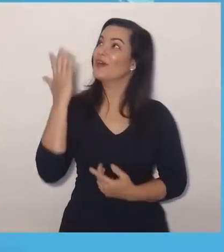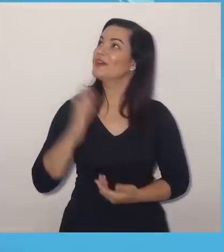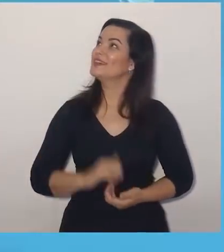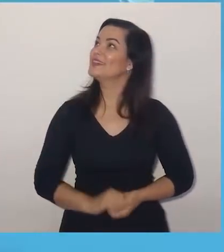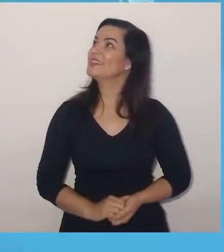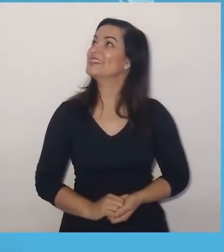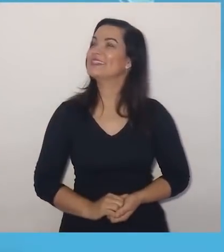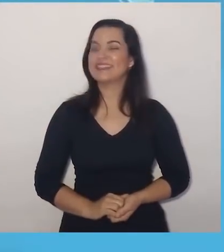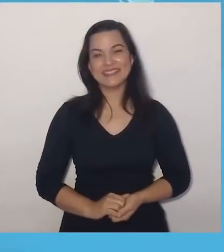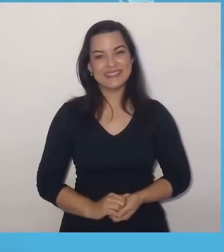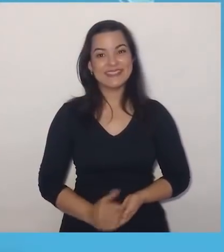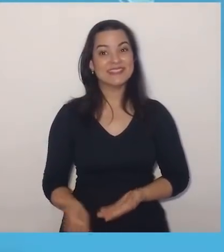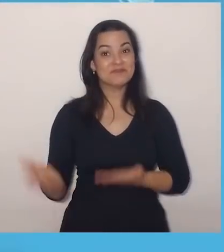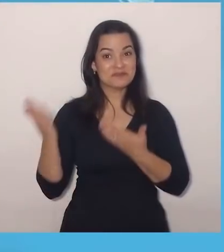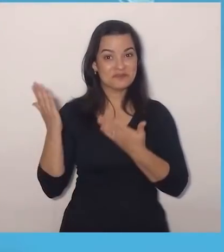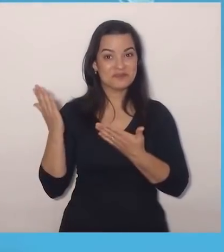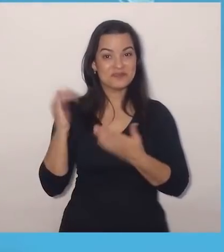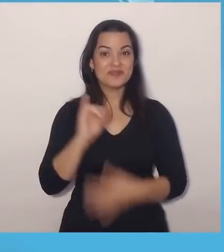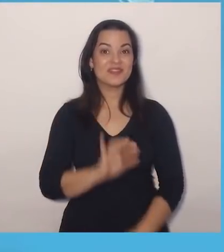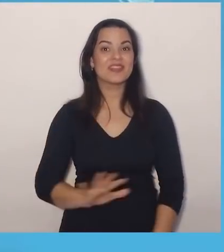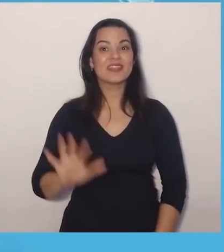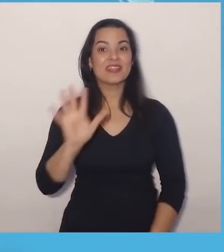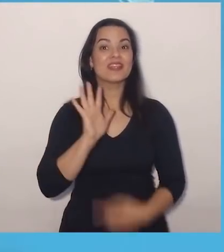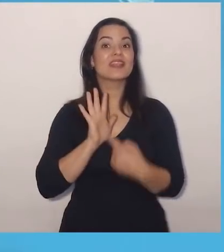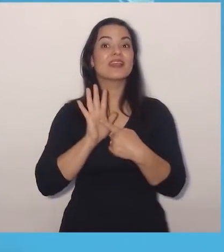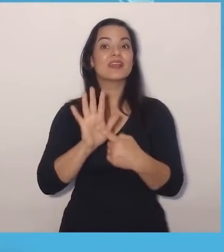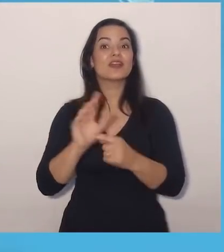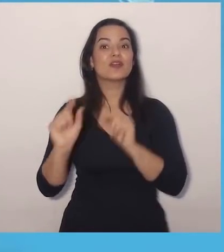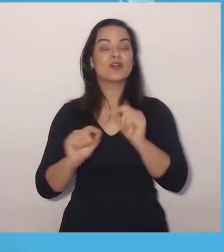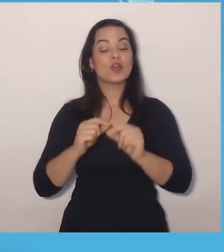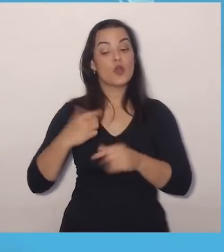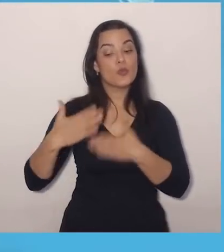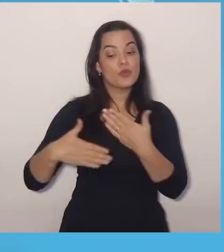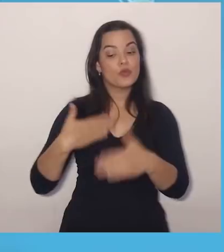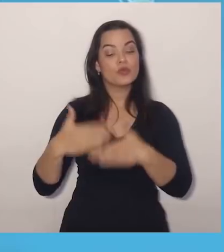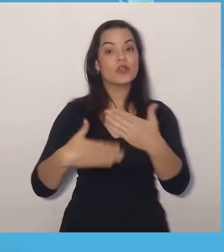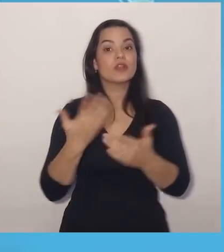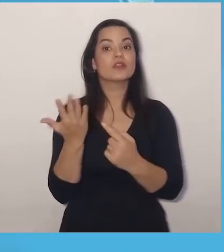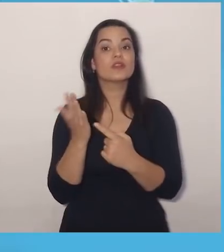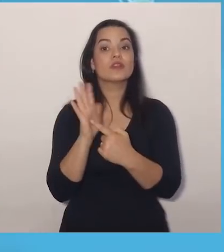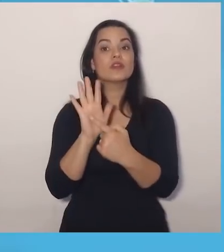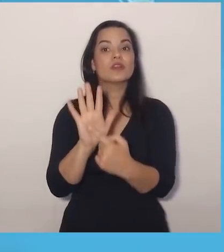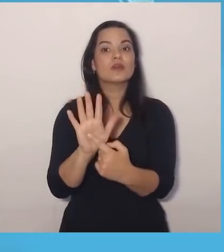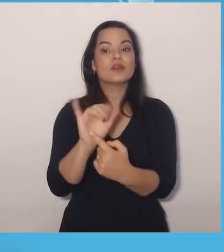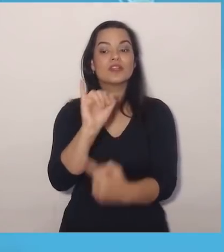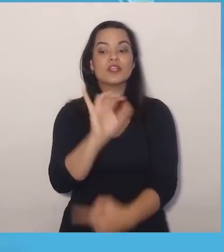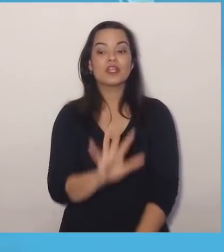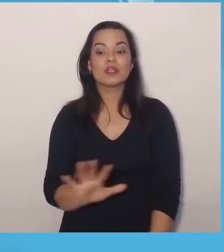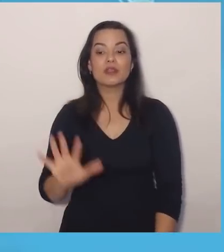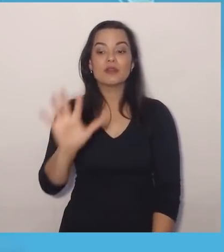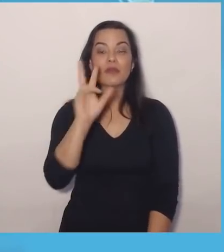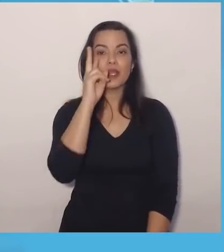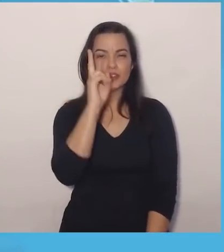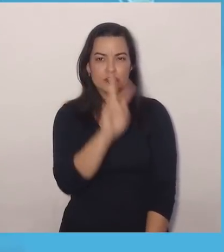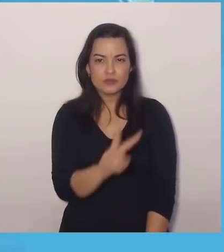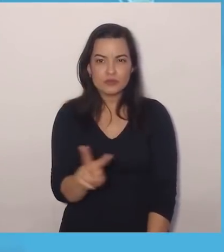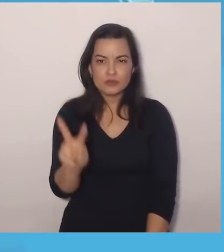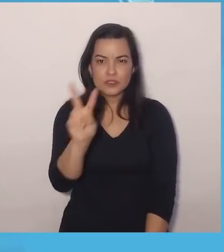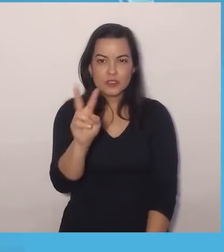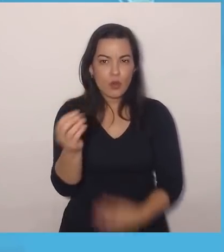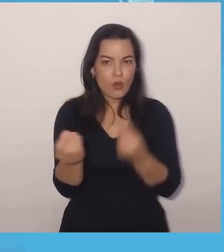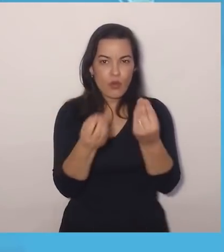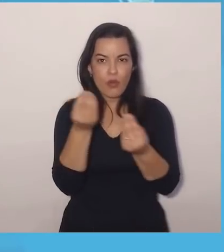mostrar. Então, nessa imagem, nós temos o processo de formação da